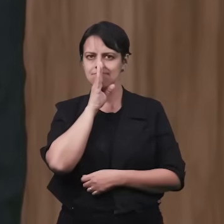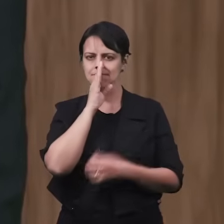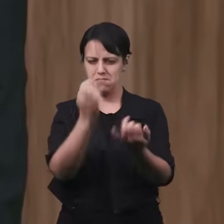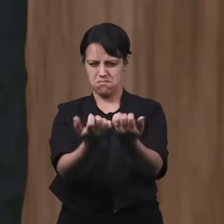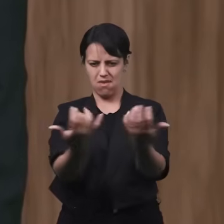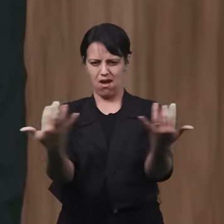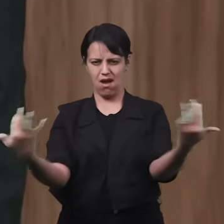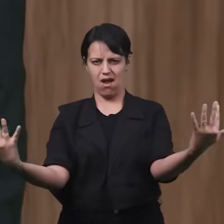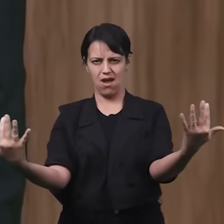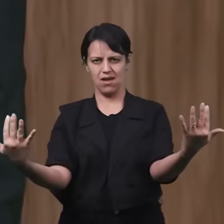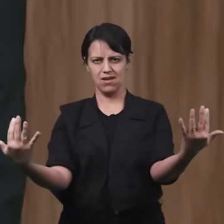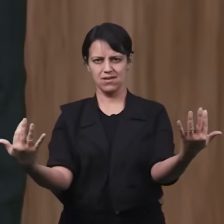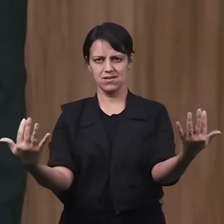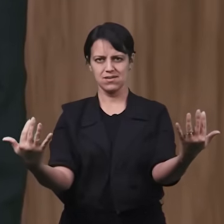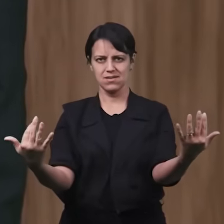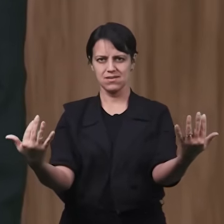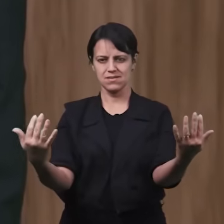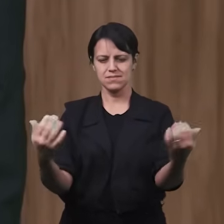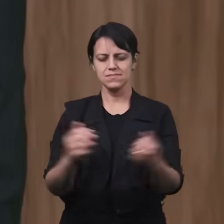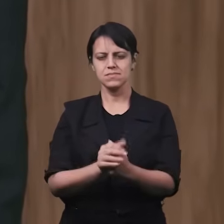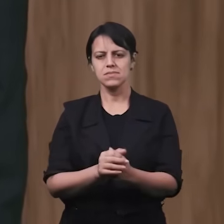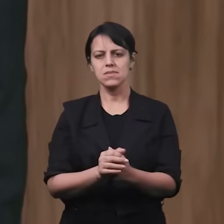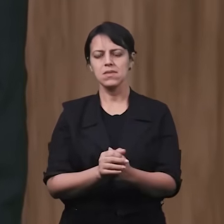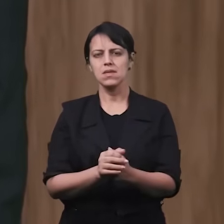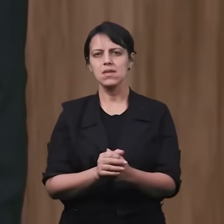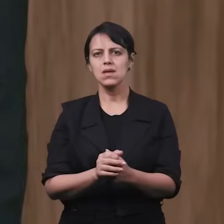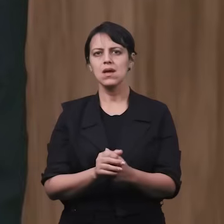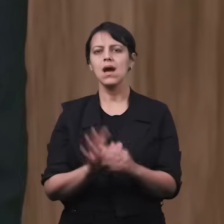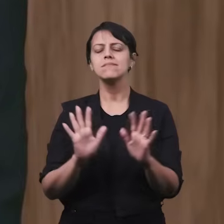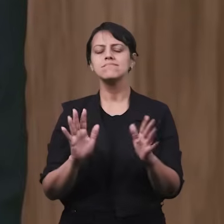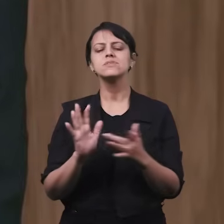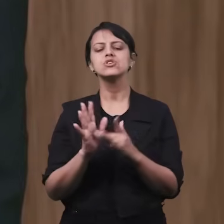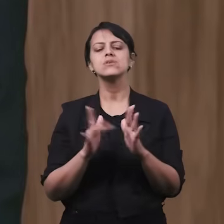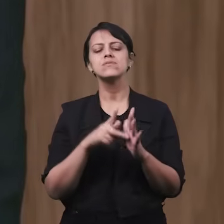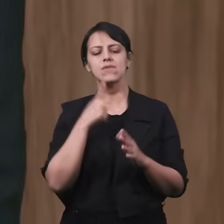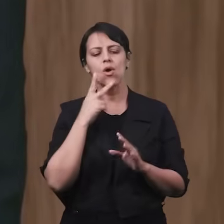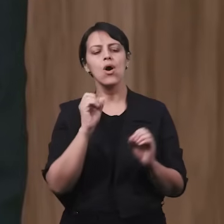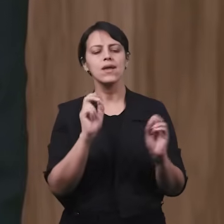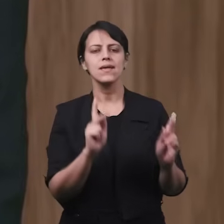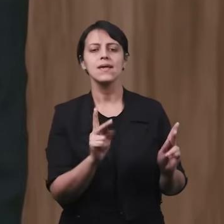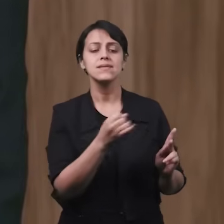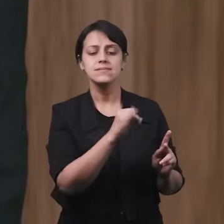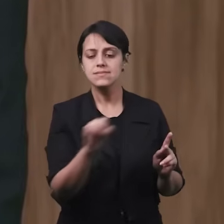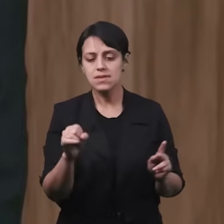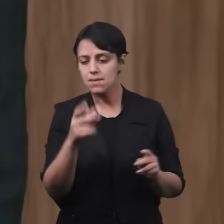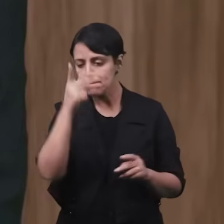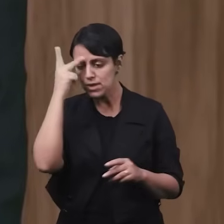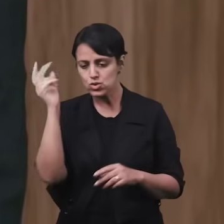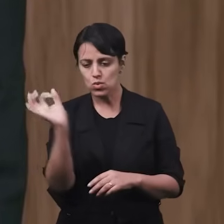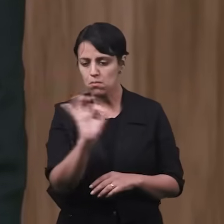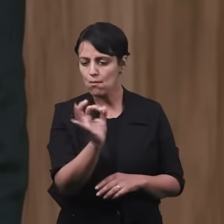Insistiram, ficou quieto. Aí ele virou e disse, tudo bem. Quem não tem pecado, atira a primeira pedra.